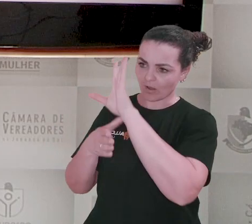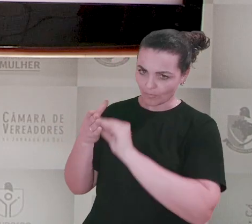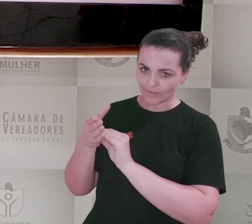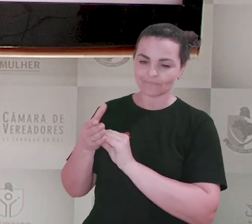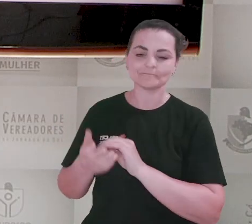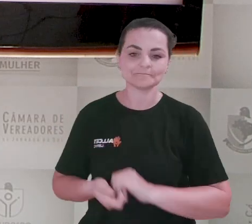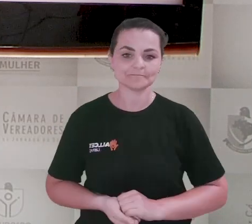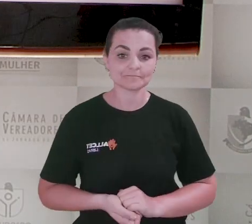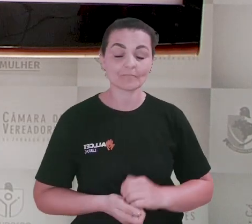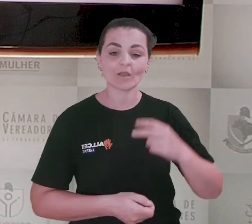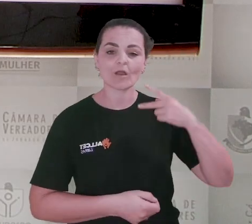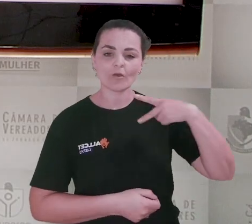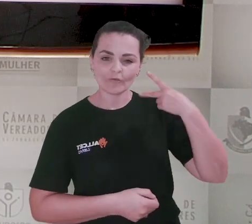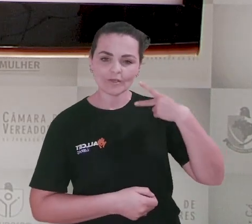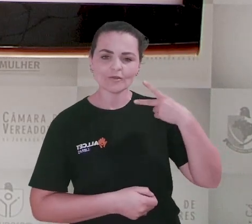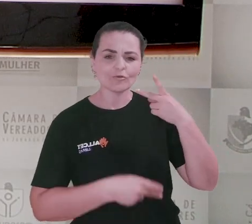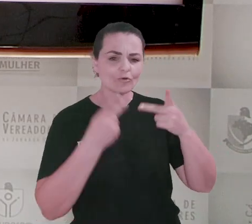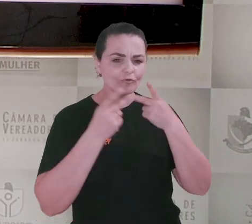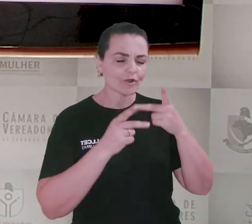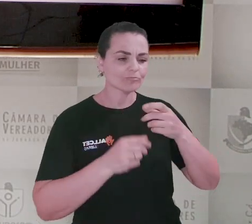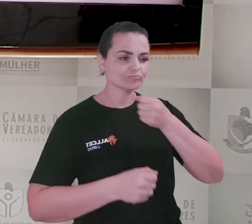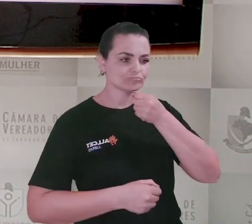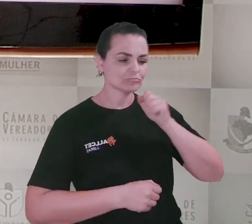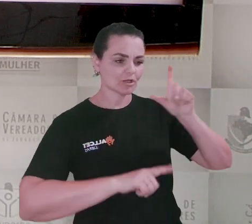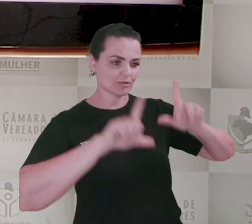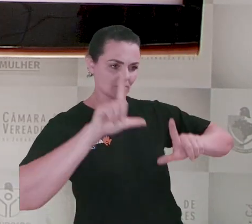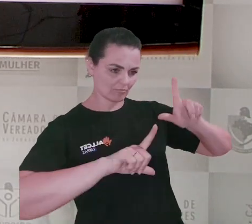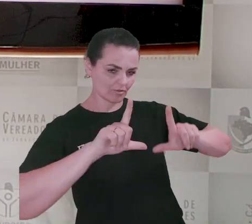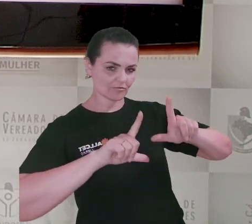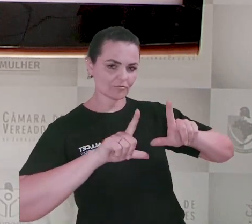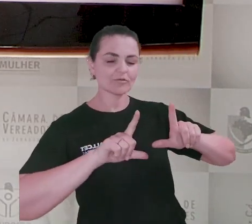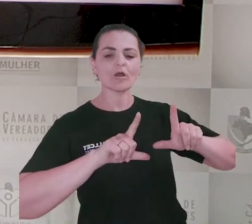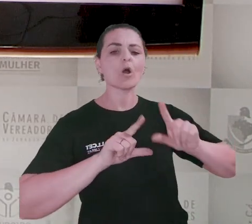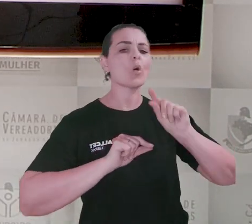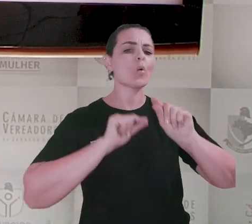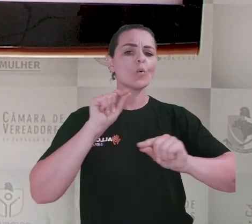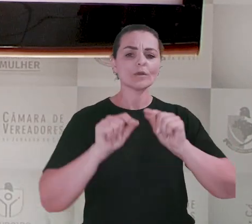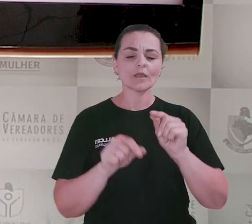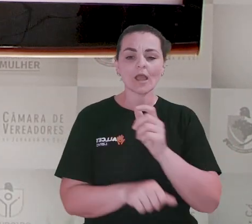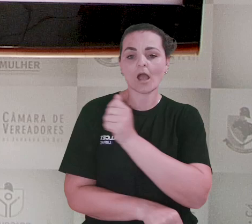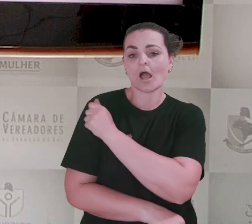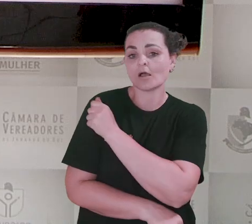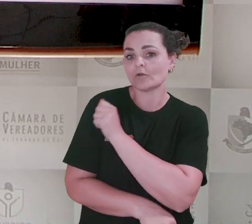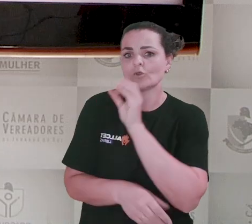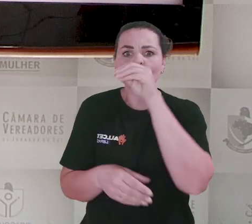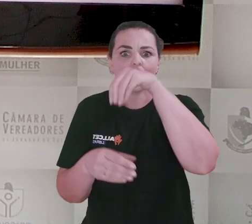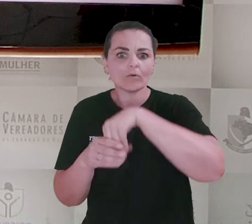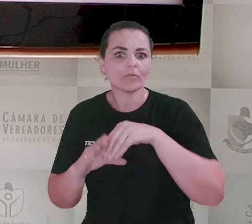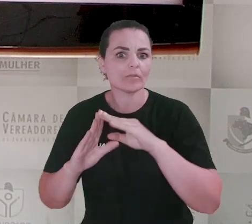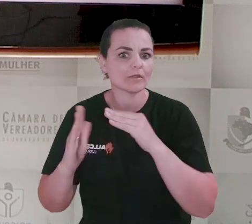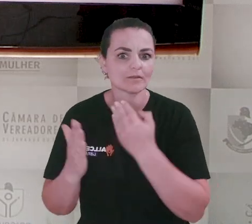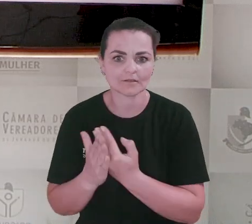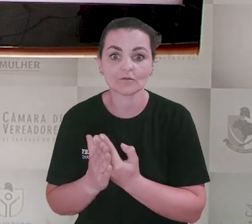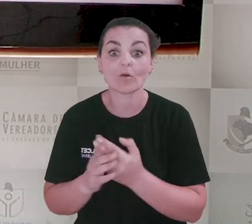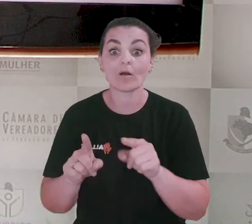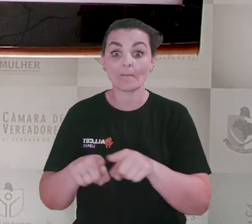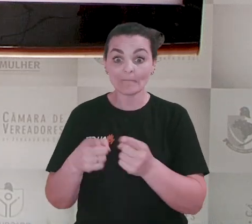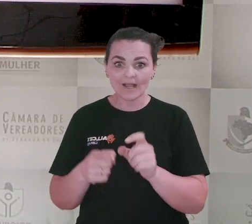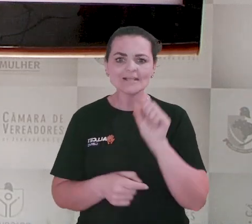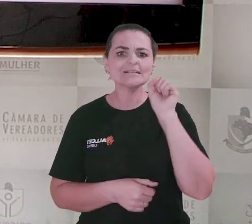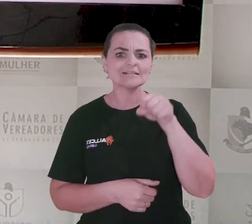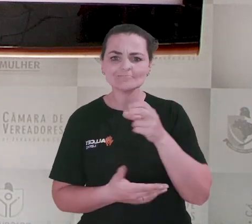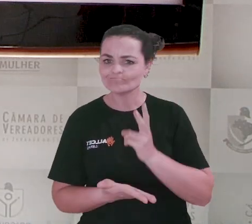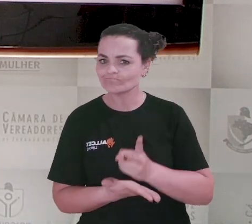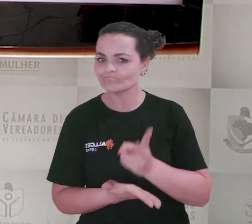o vereador Mirim lembrou que estudantes não são apenas aquela pessoas que estão na escola e sim